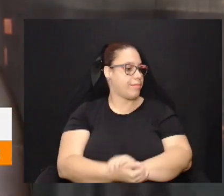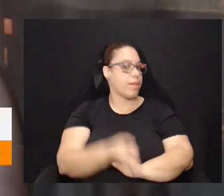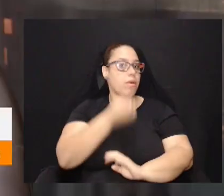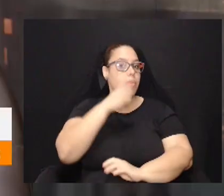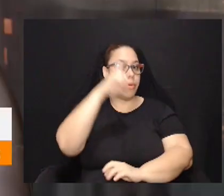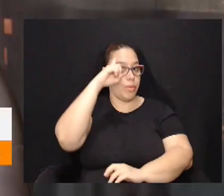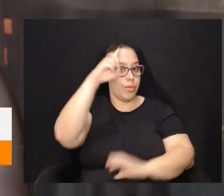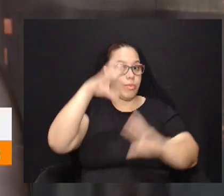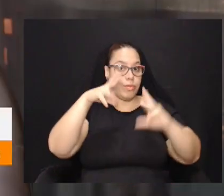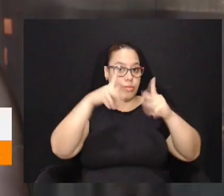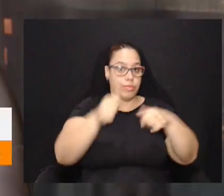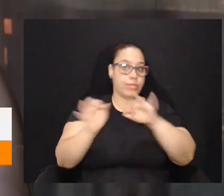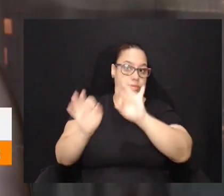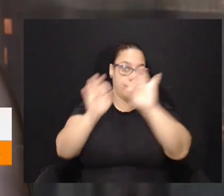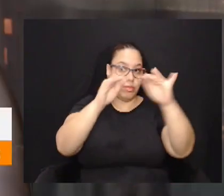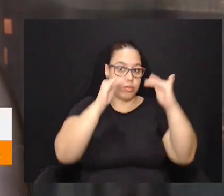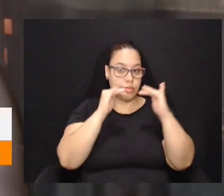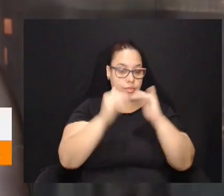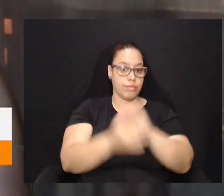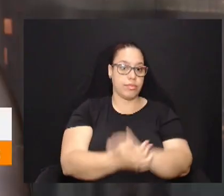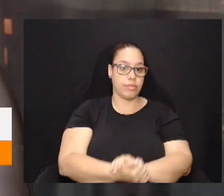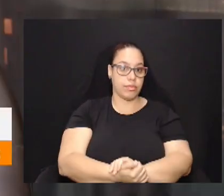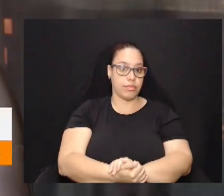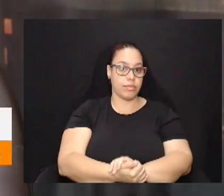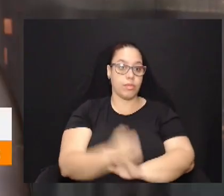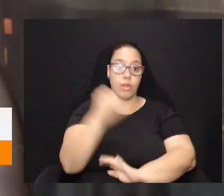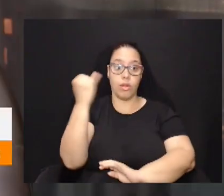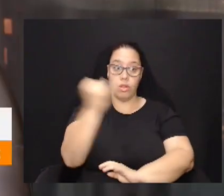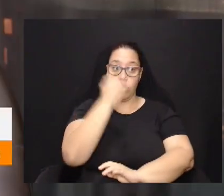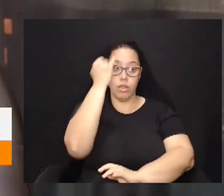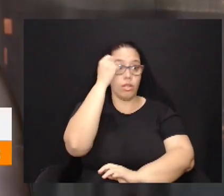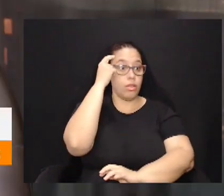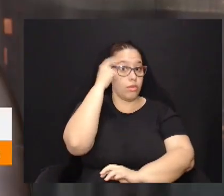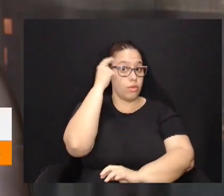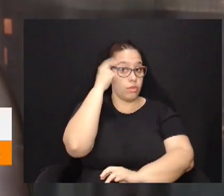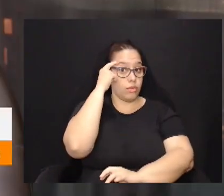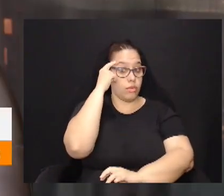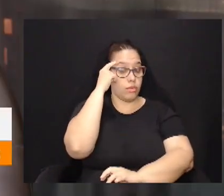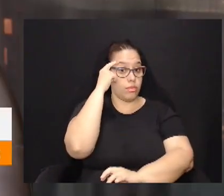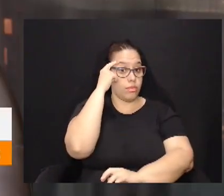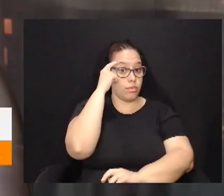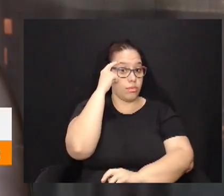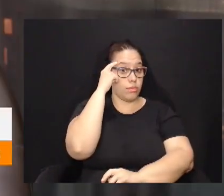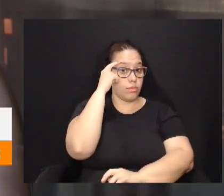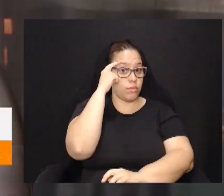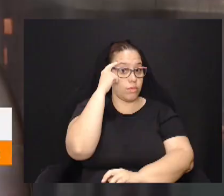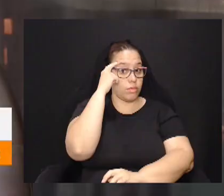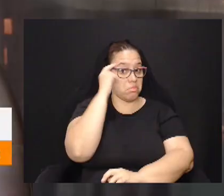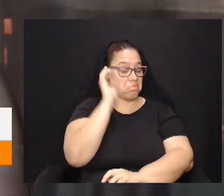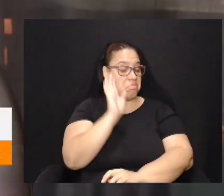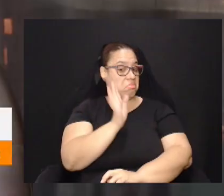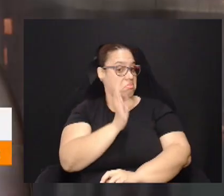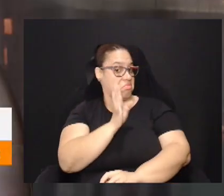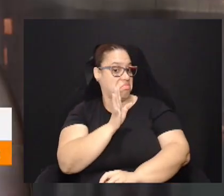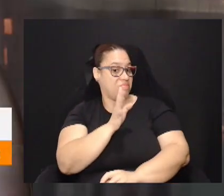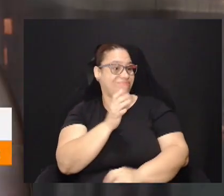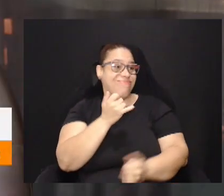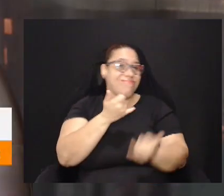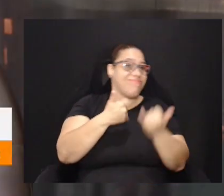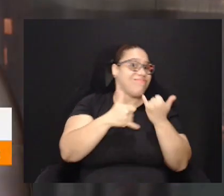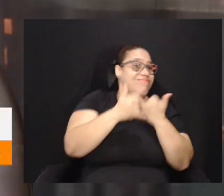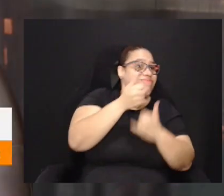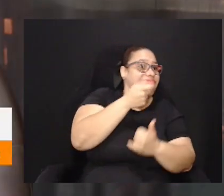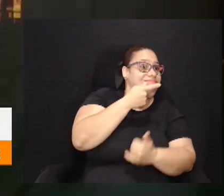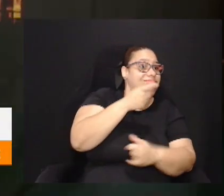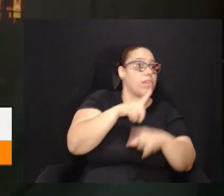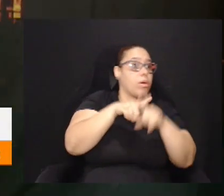assistindo a gente. Eu acho importante a gente pensar uma coisa que não é muito divertida de se falar, mas muito necessária,